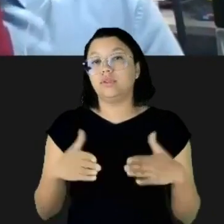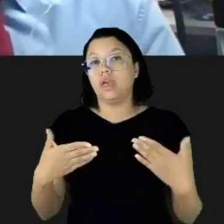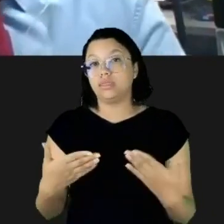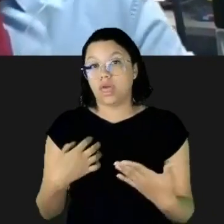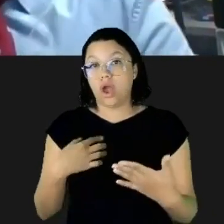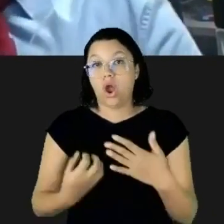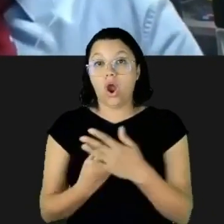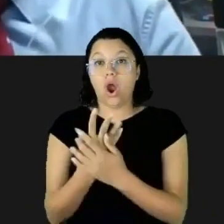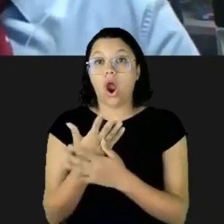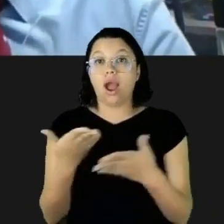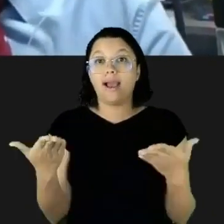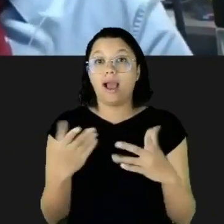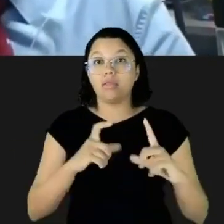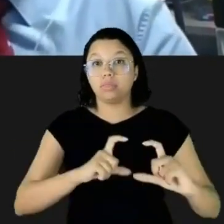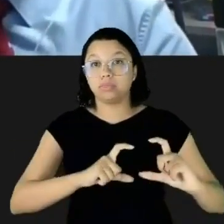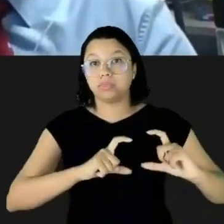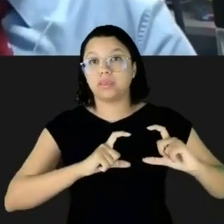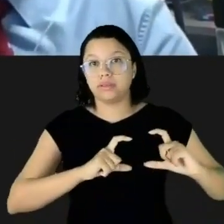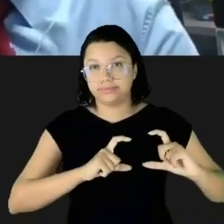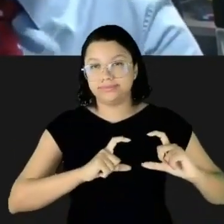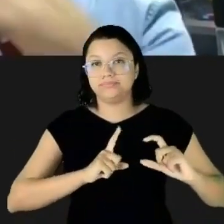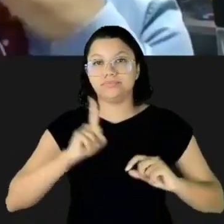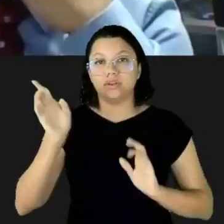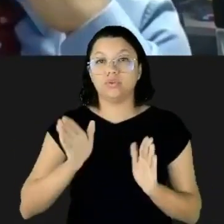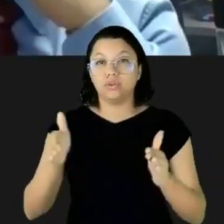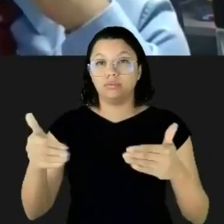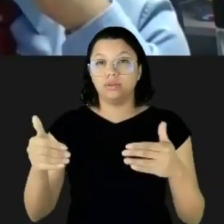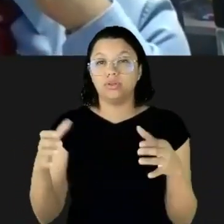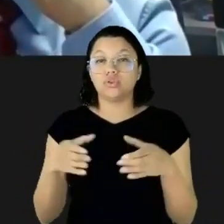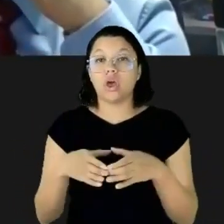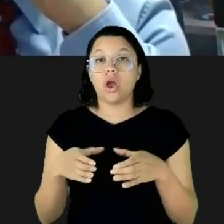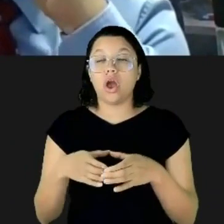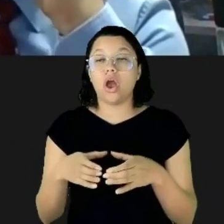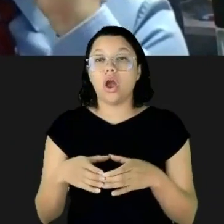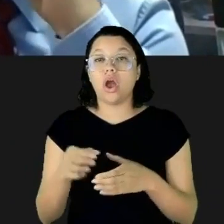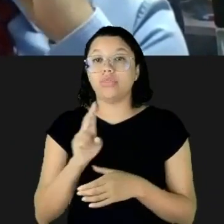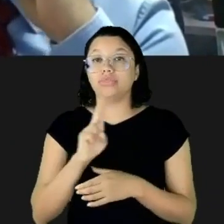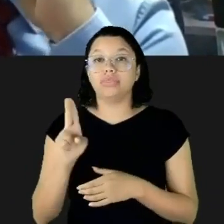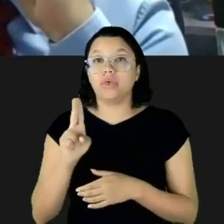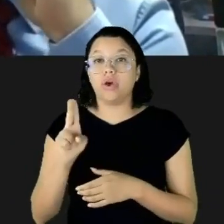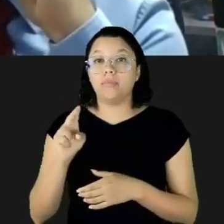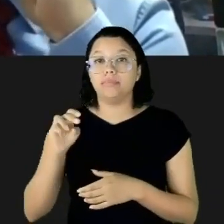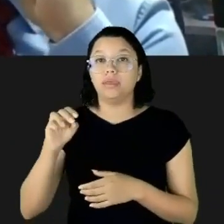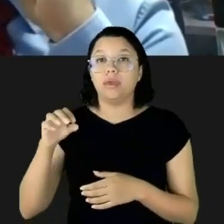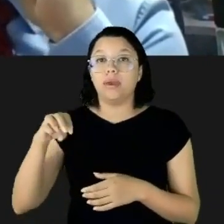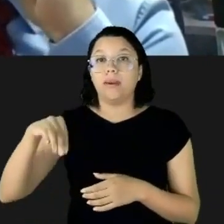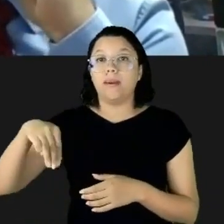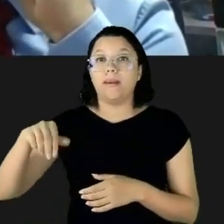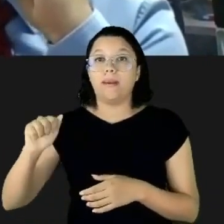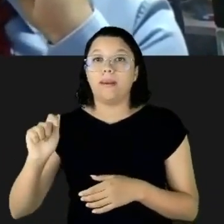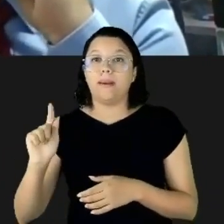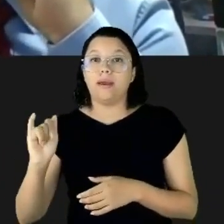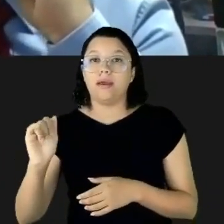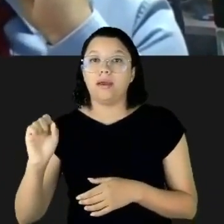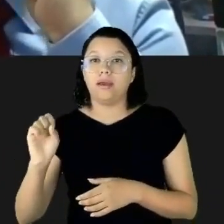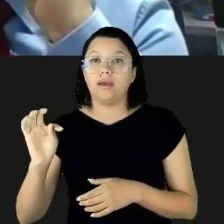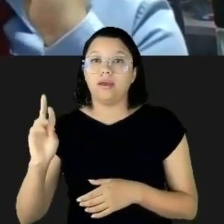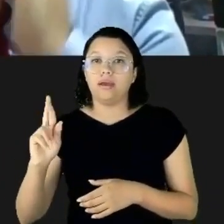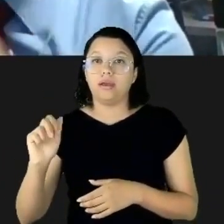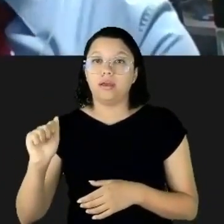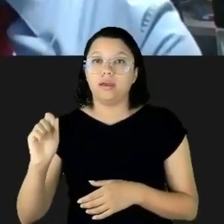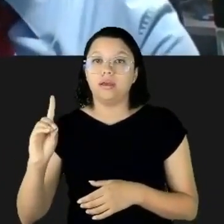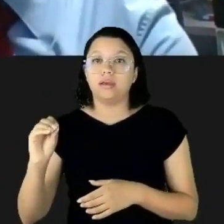então eu criei essa etiqueta no gabinete da turma chamada magistrado e